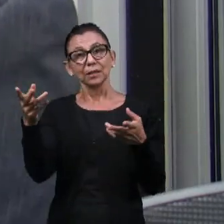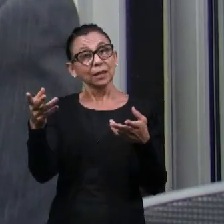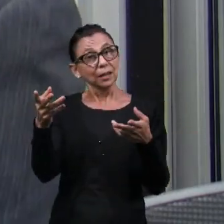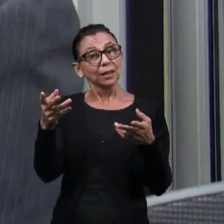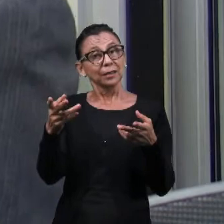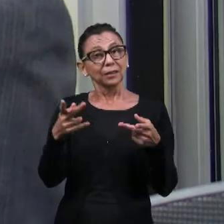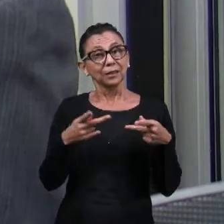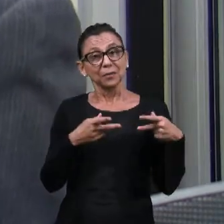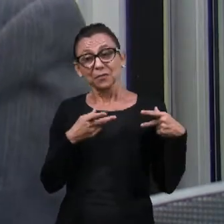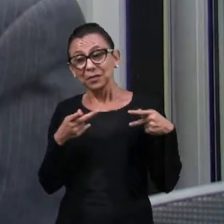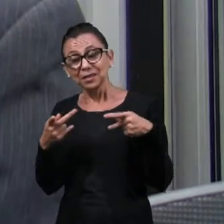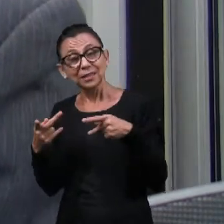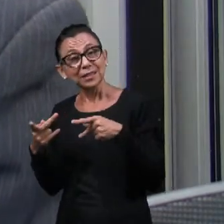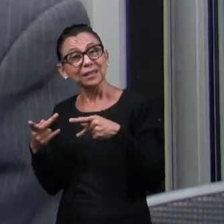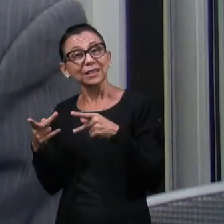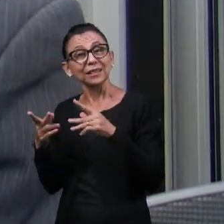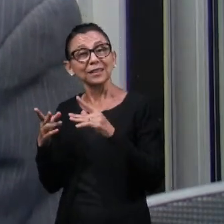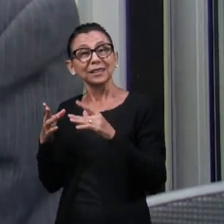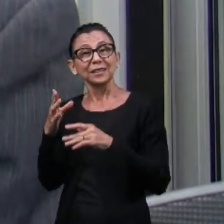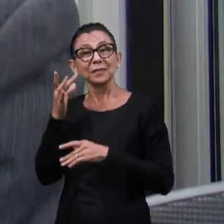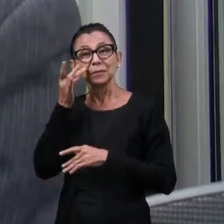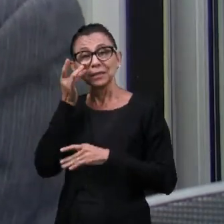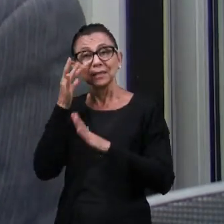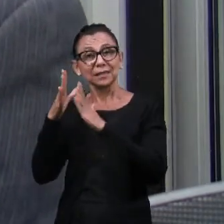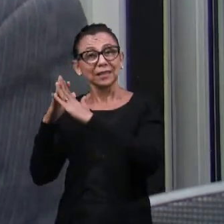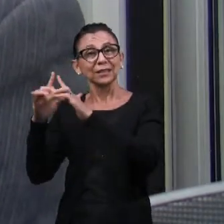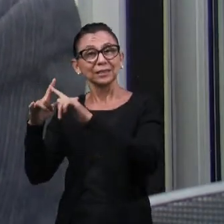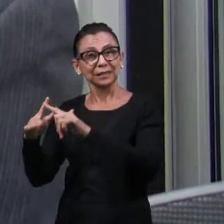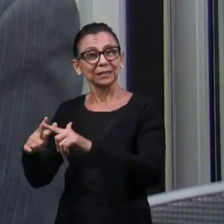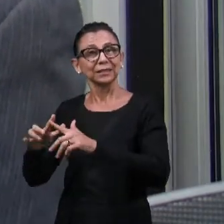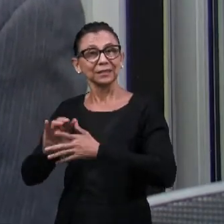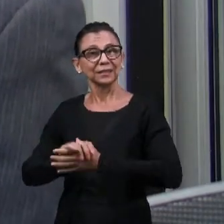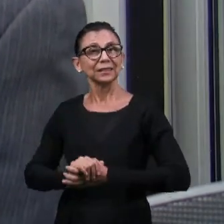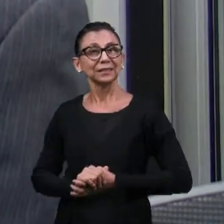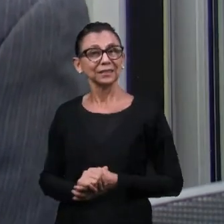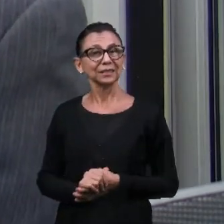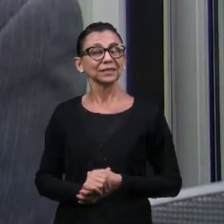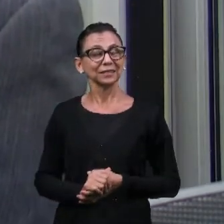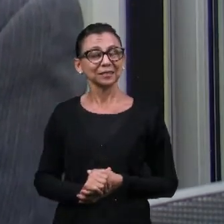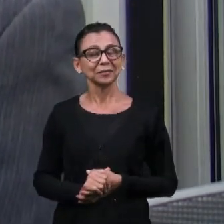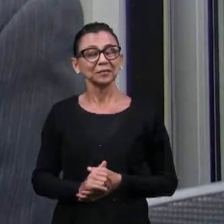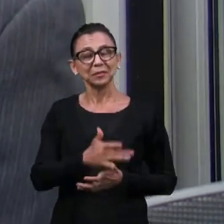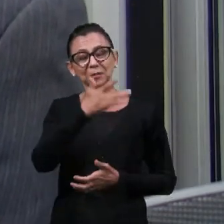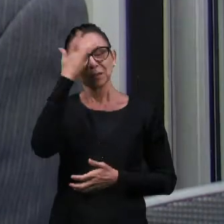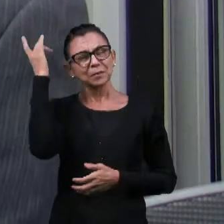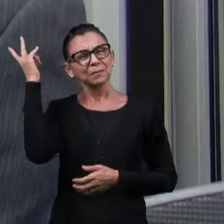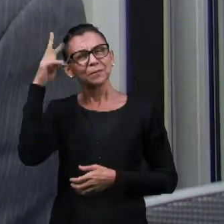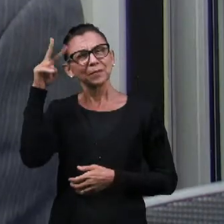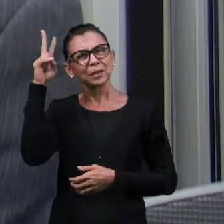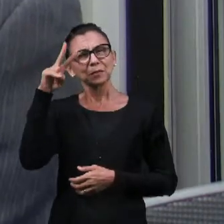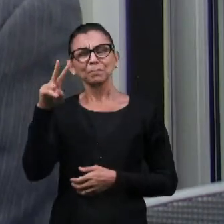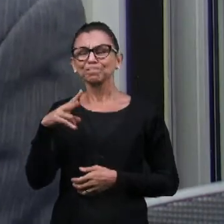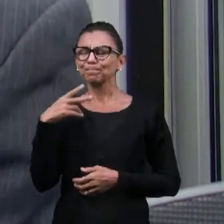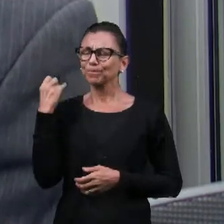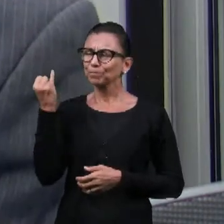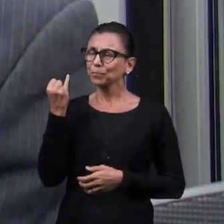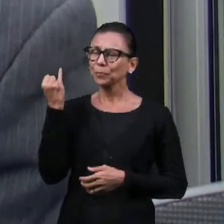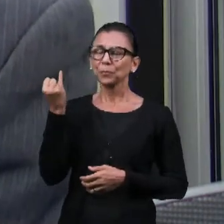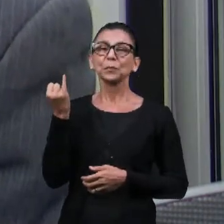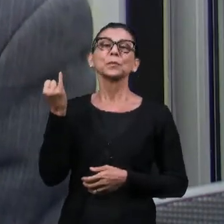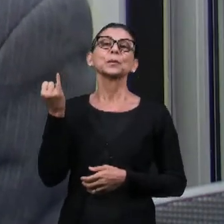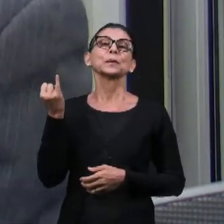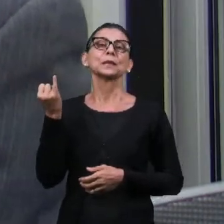que foram assistidas naquele período e hoje fazem lembrança como foi importante, né? Às vezes